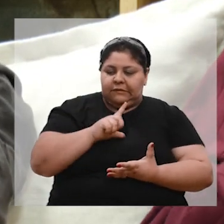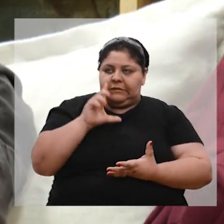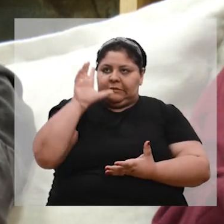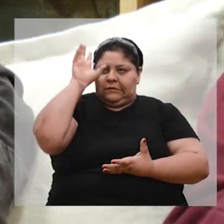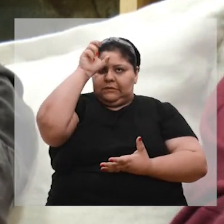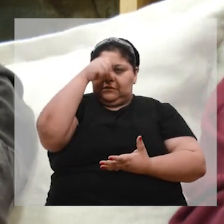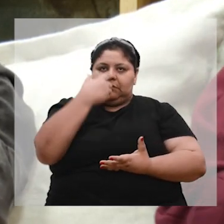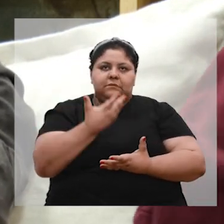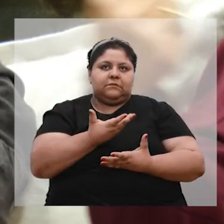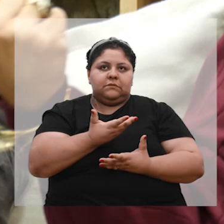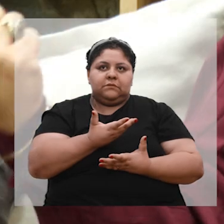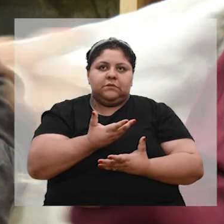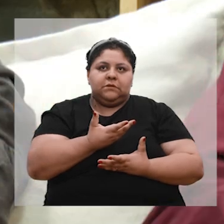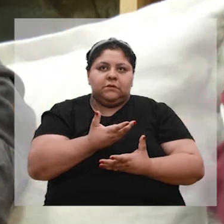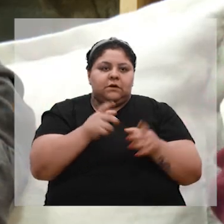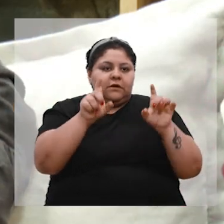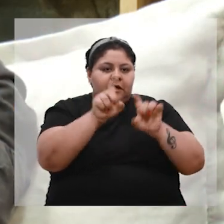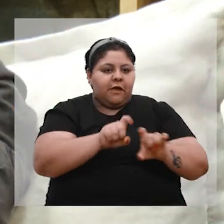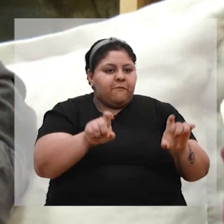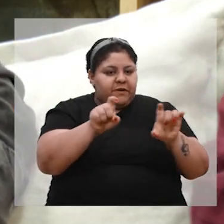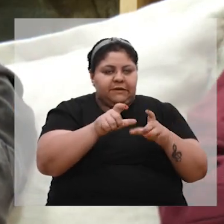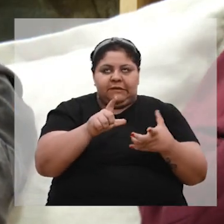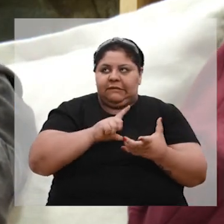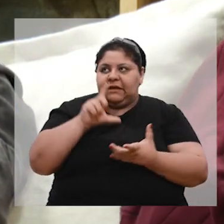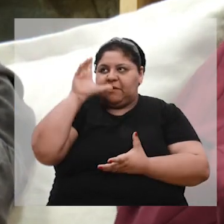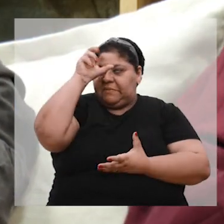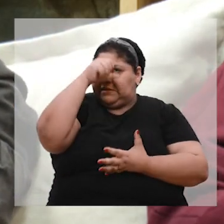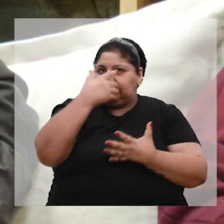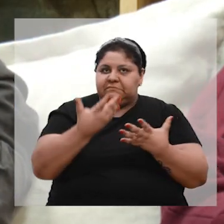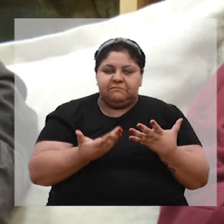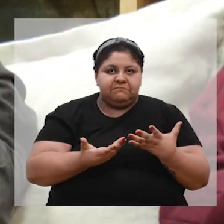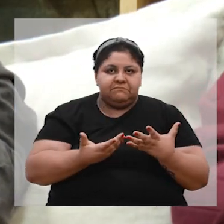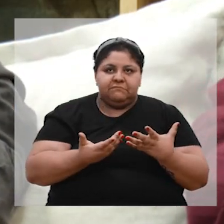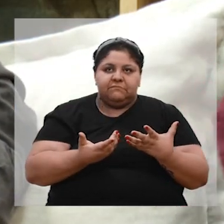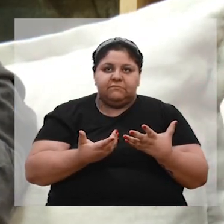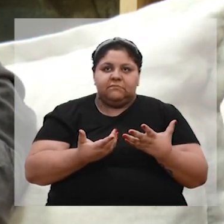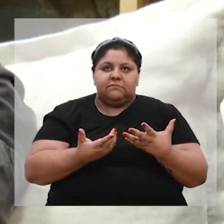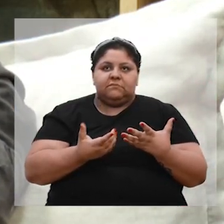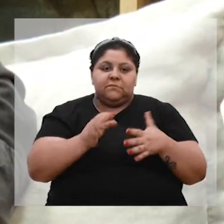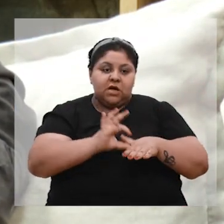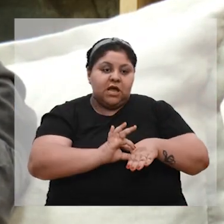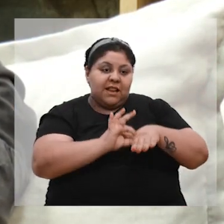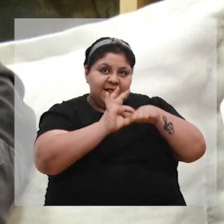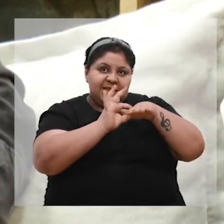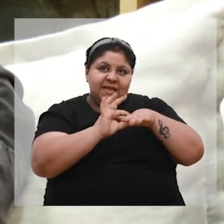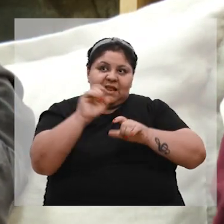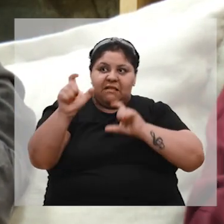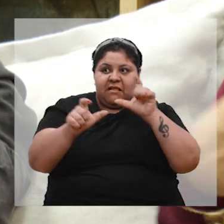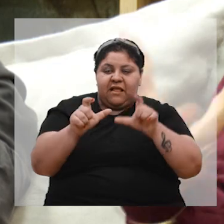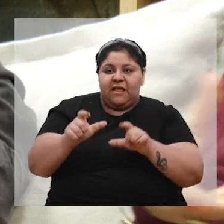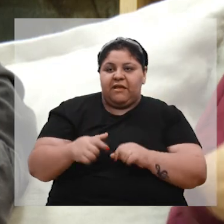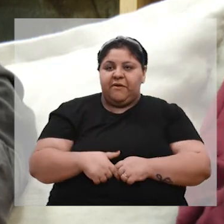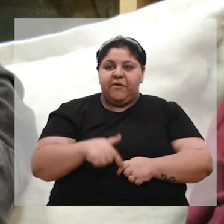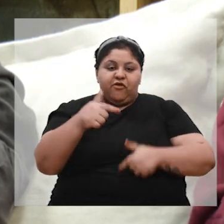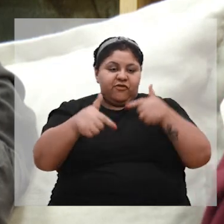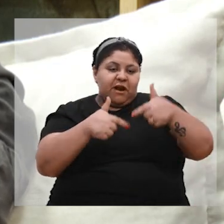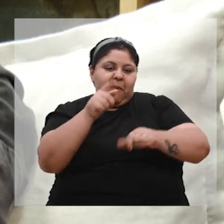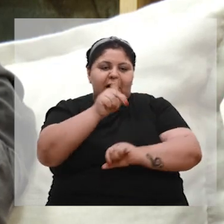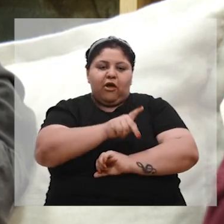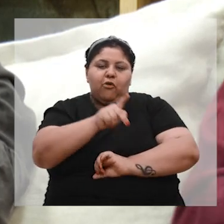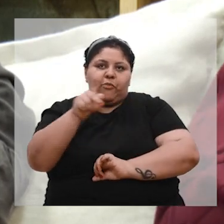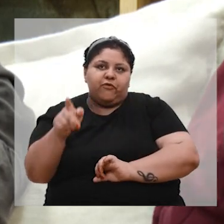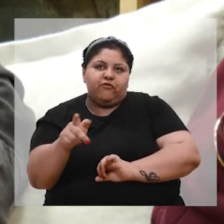que aprender informática, tu tem que aprender a gestão com as pessoas, tu trabalha ali